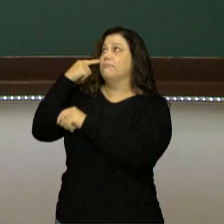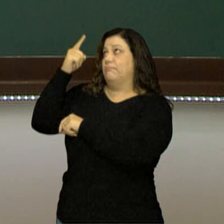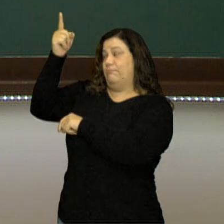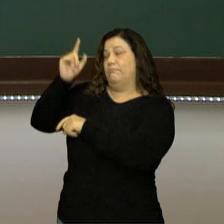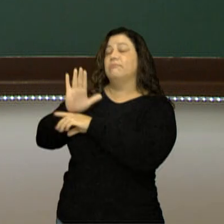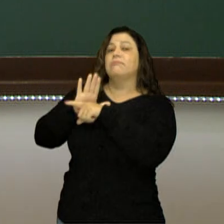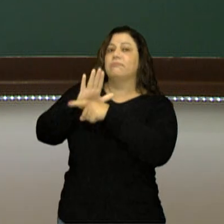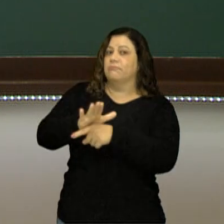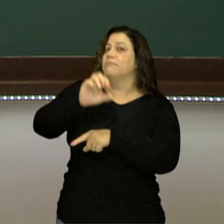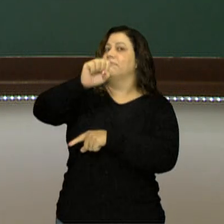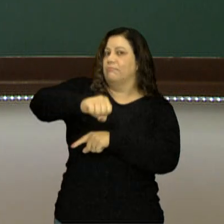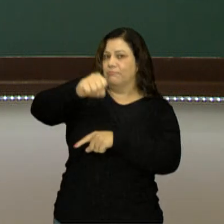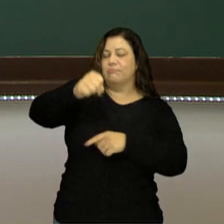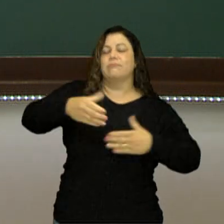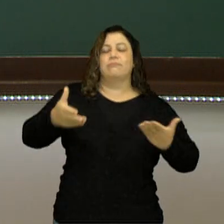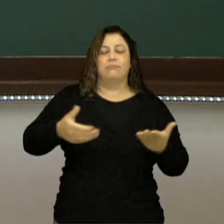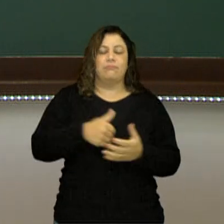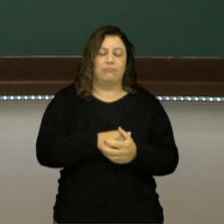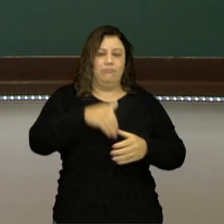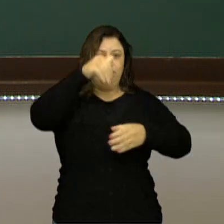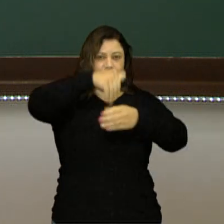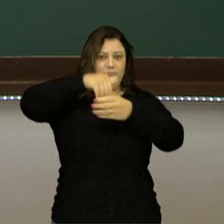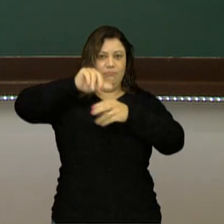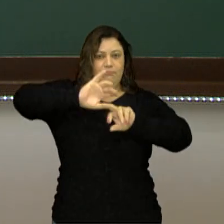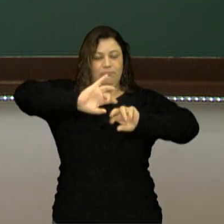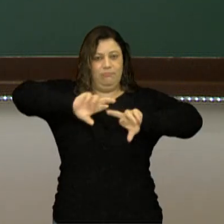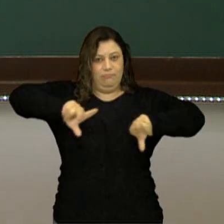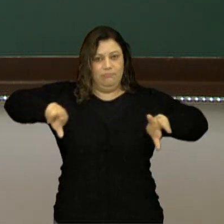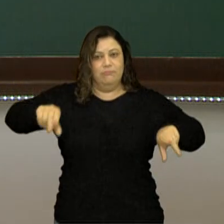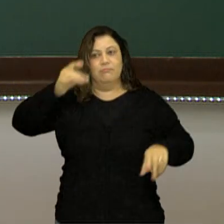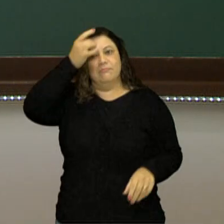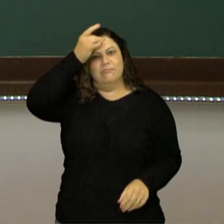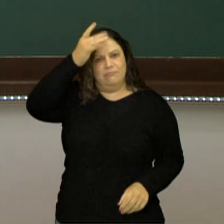ajudou, Ele se reelege facilmente após 10 anos de guerra.